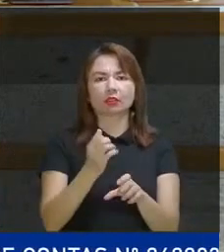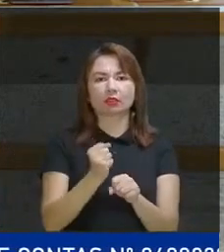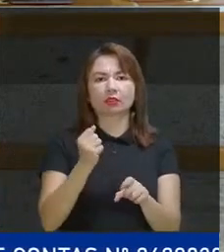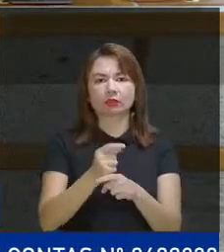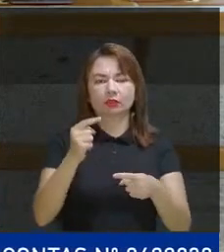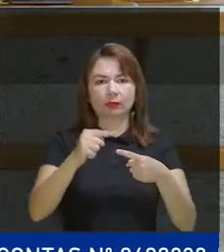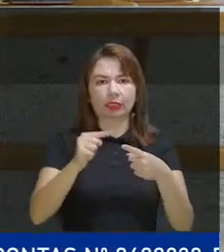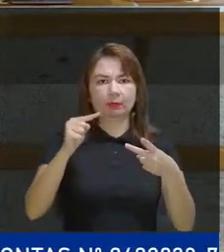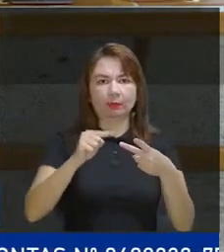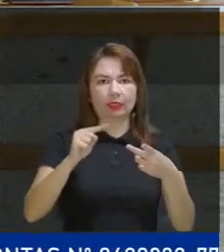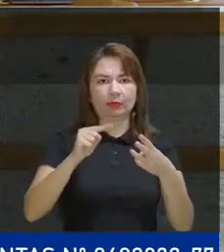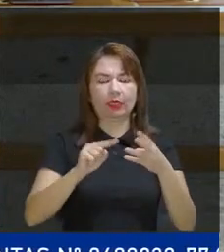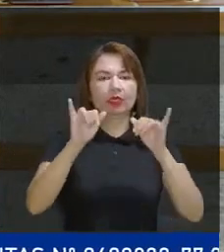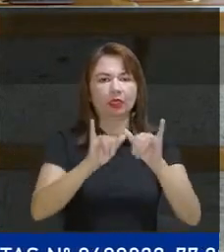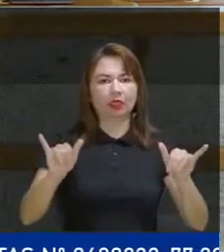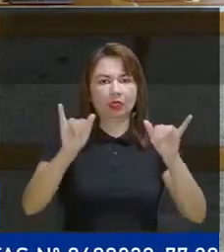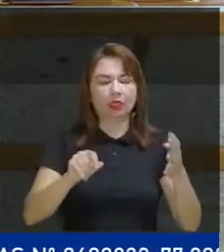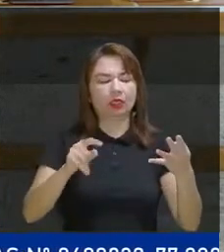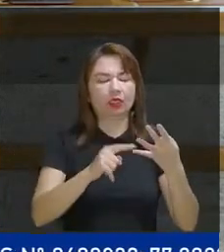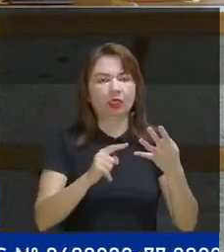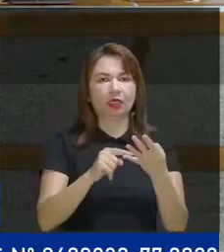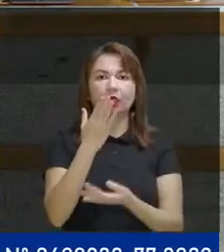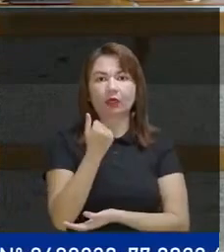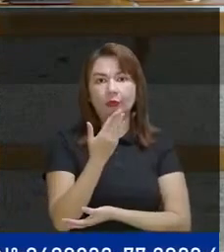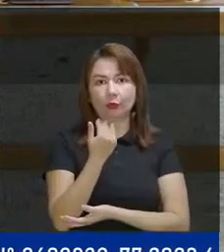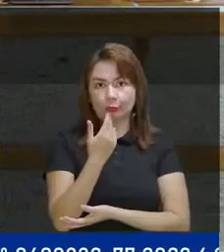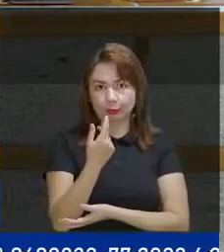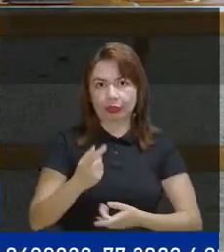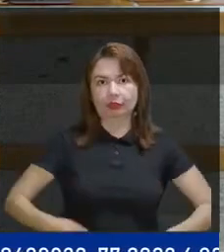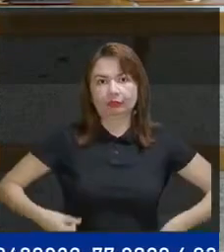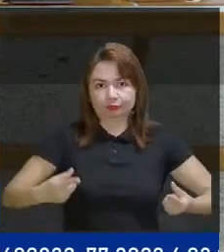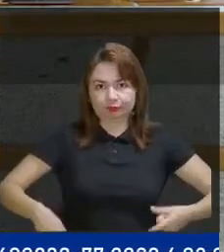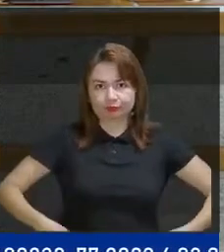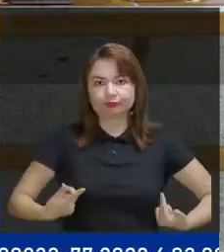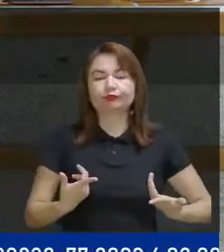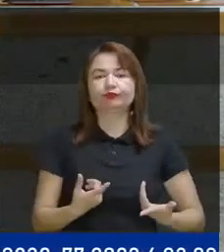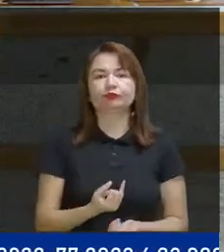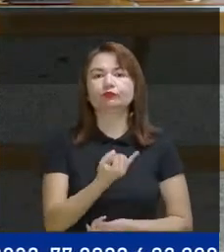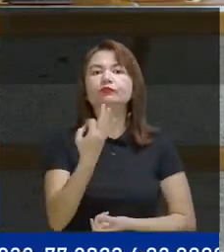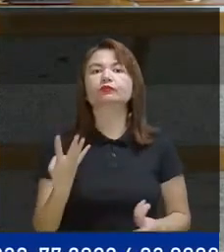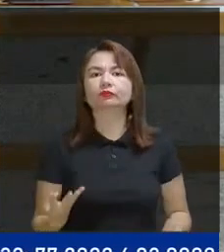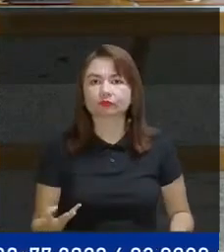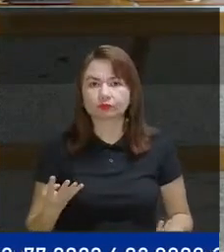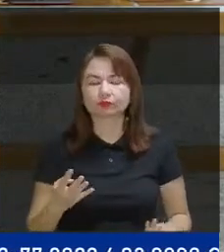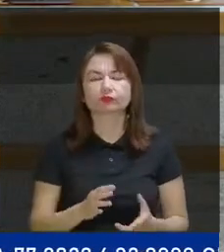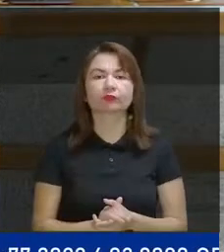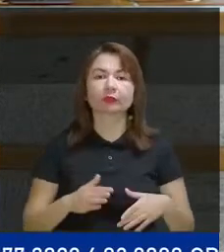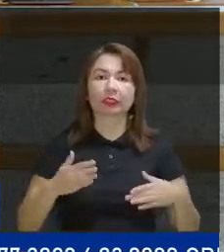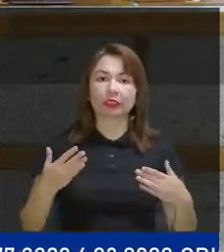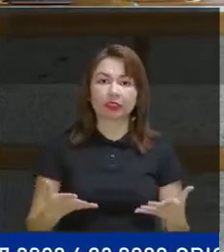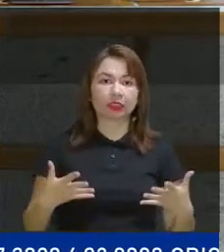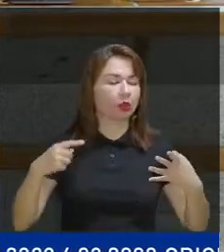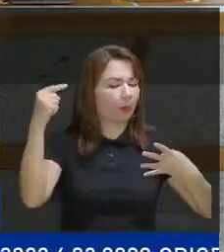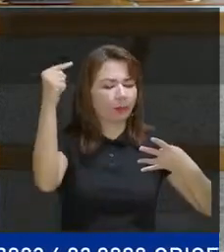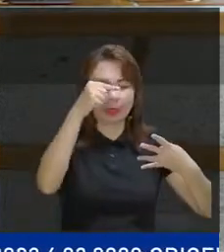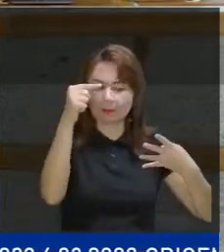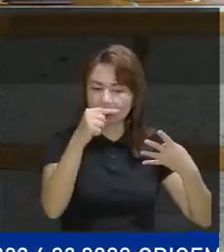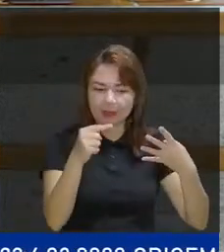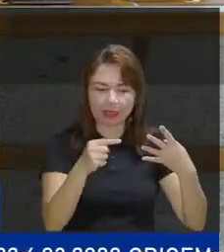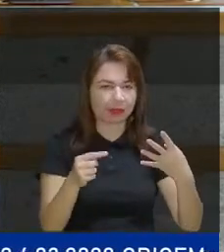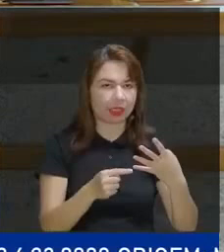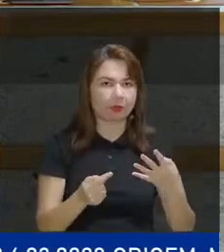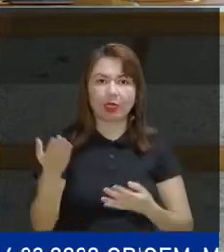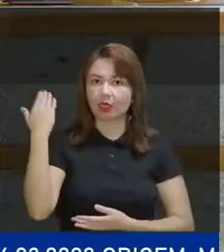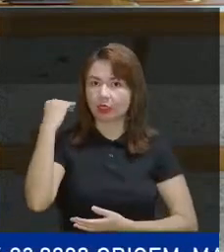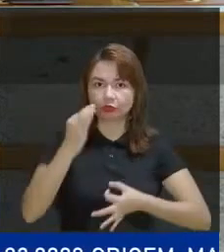marketing, e despesas com alimentação. Então, naquele julgado nosso, todas essas questões